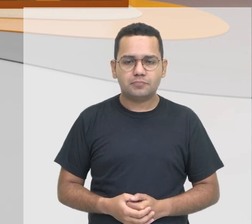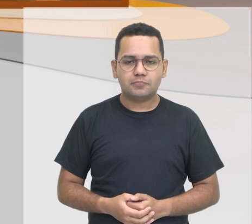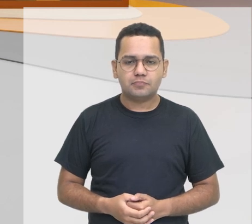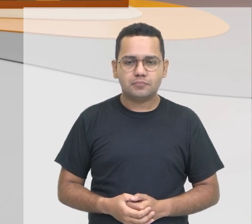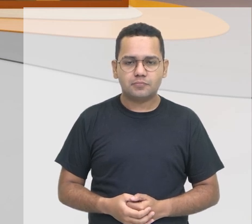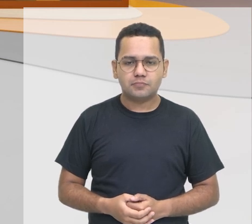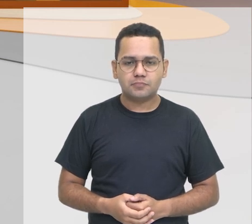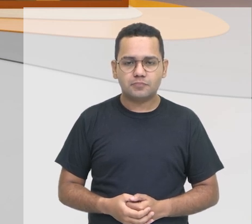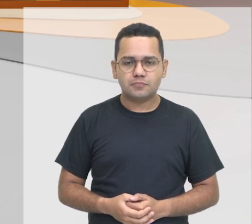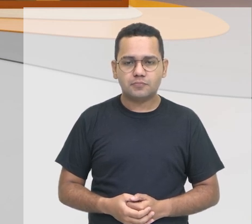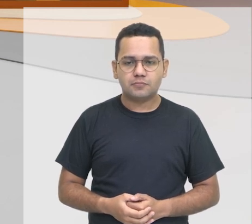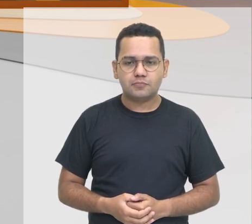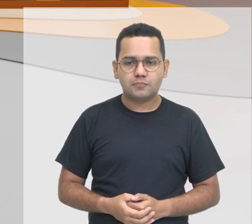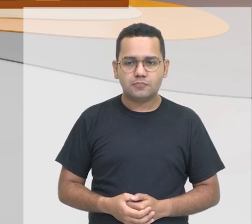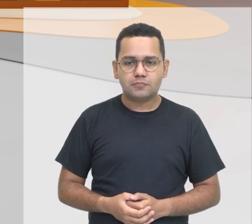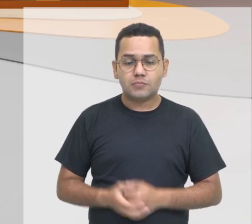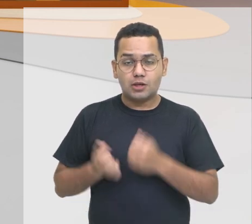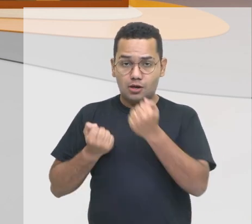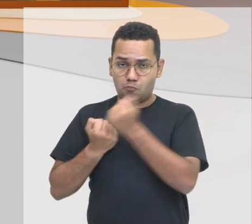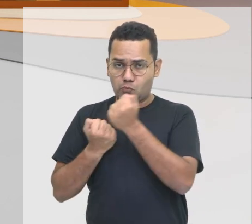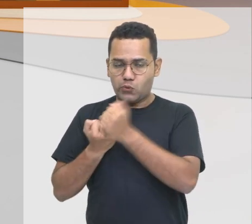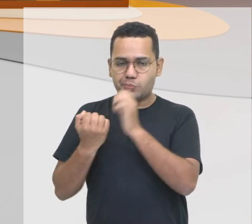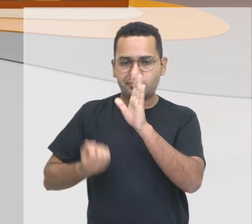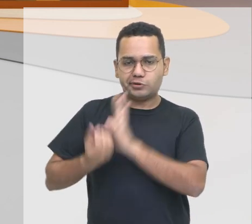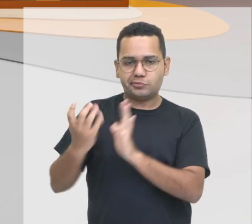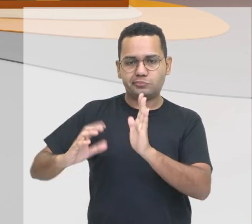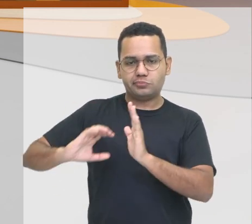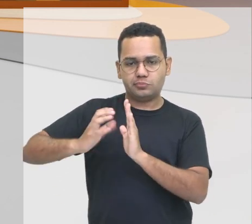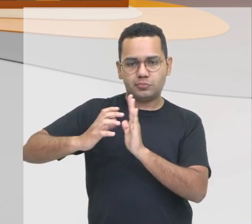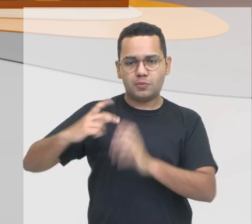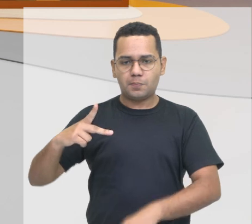o Partido, né, da